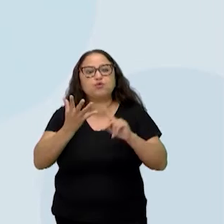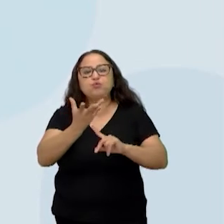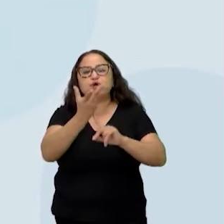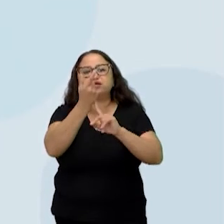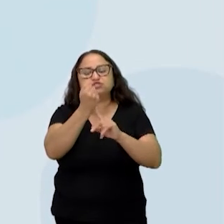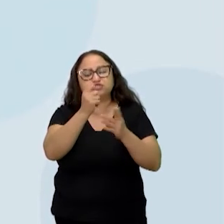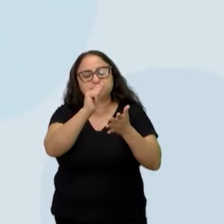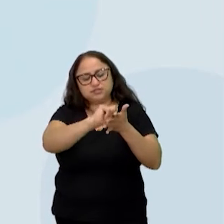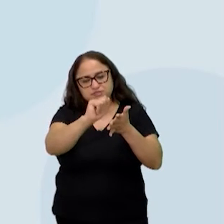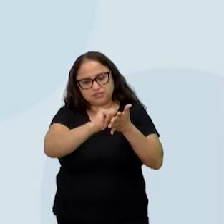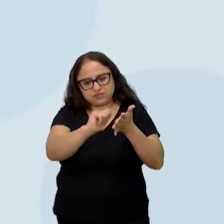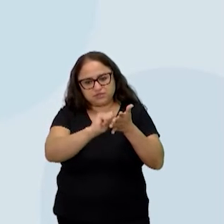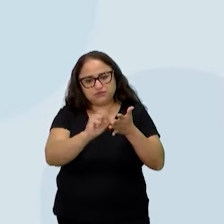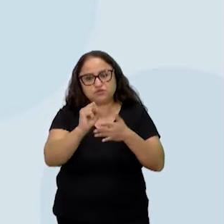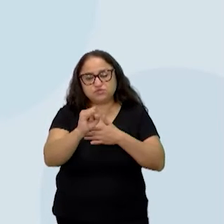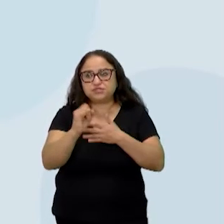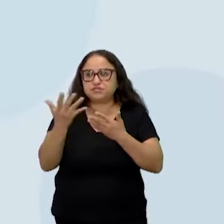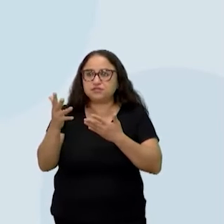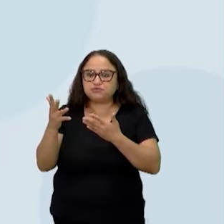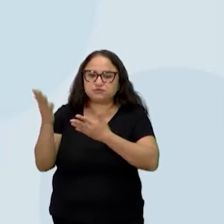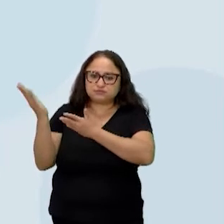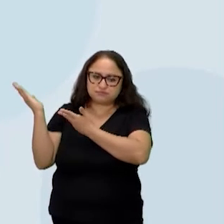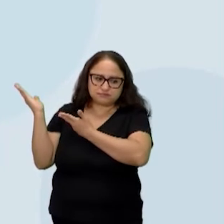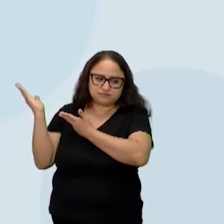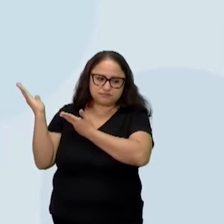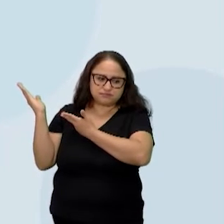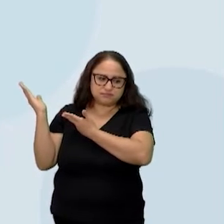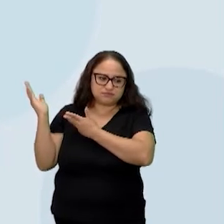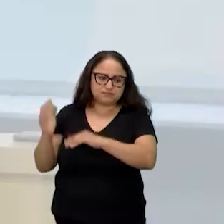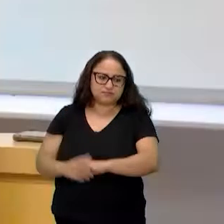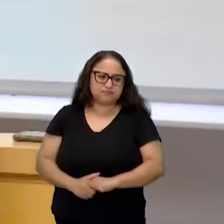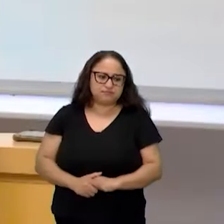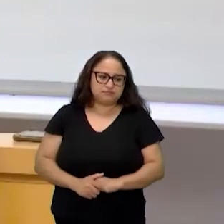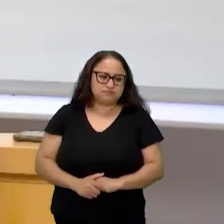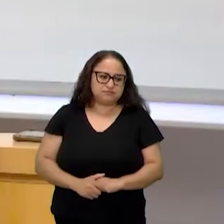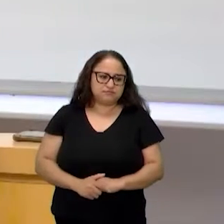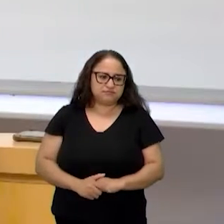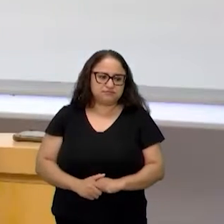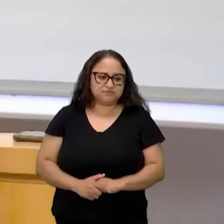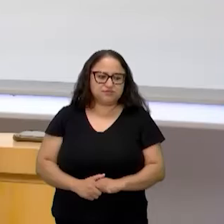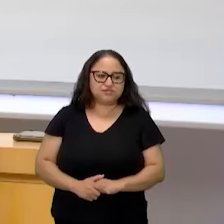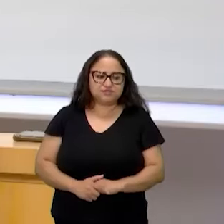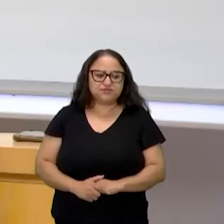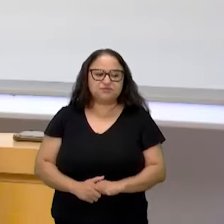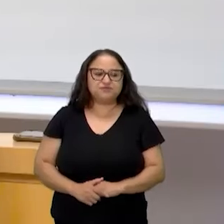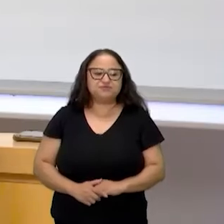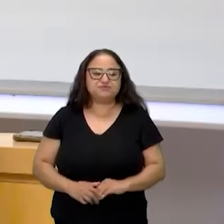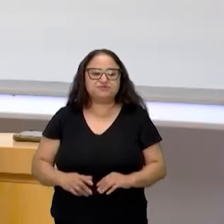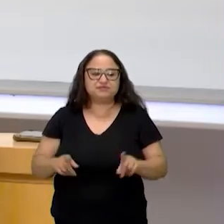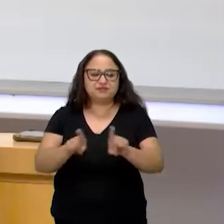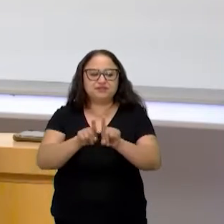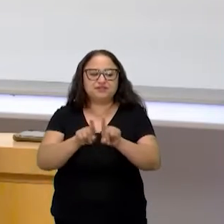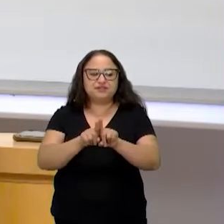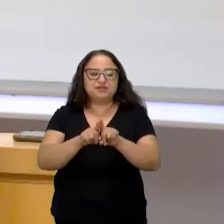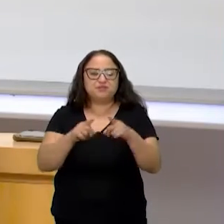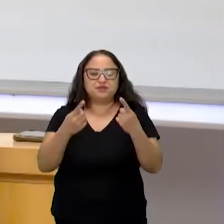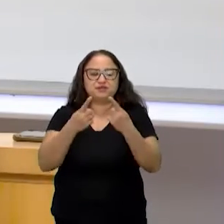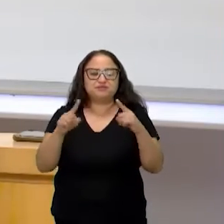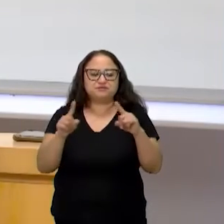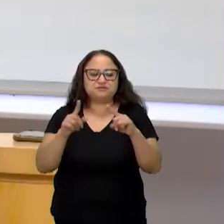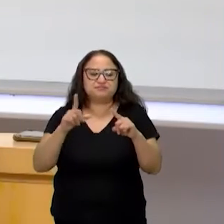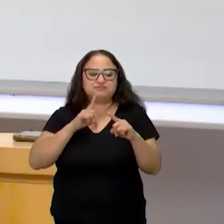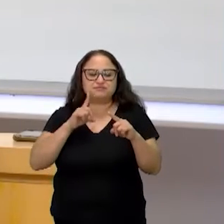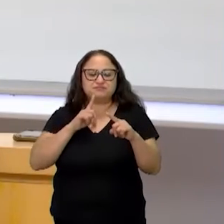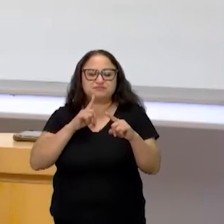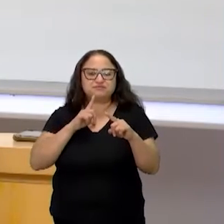escreveu se não tivéssemos registro de partitura, né? Mas claro, gente, que o registro de partitura em música, ele aparece, né,